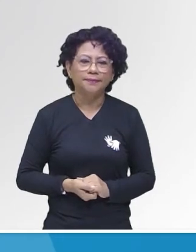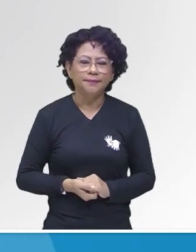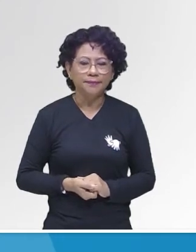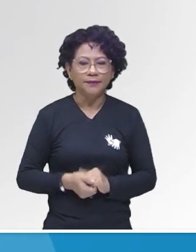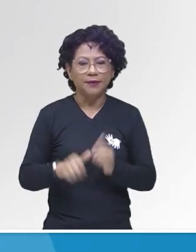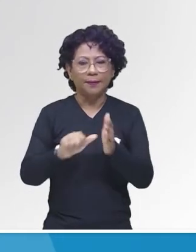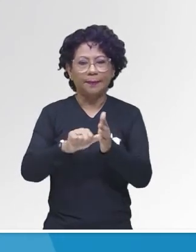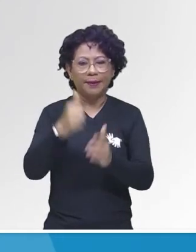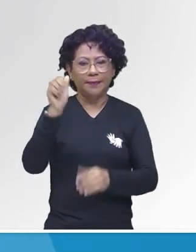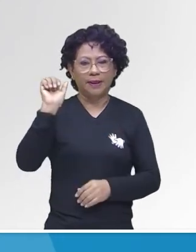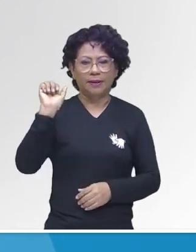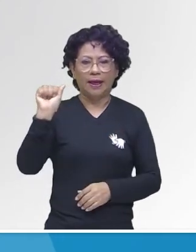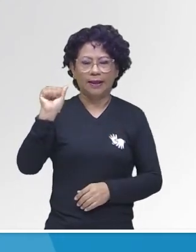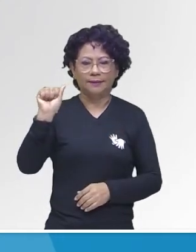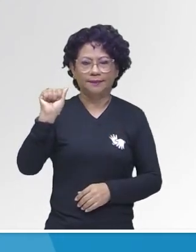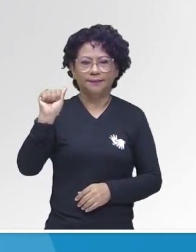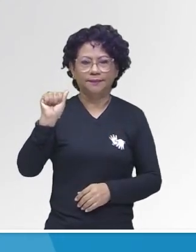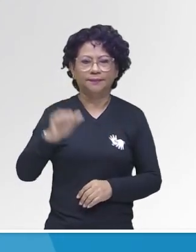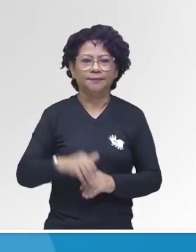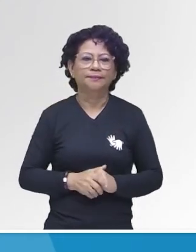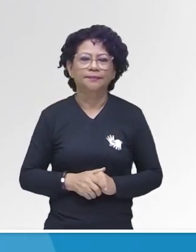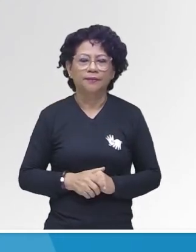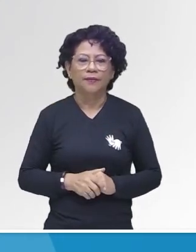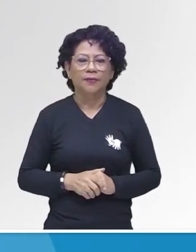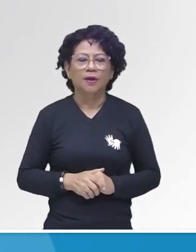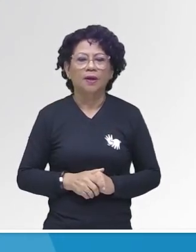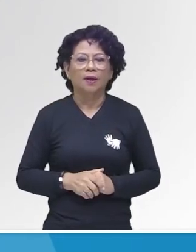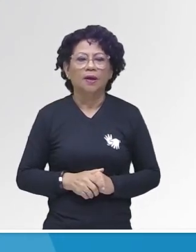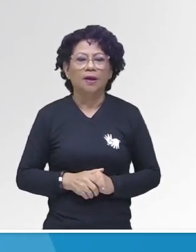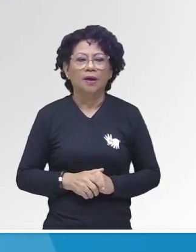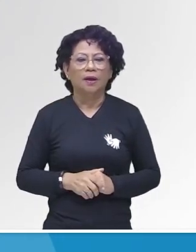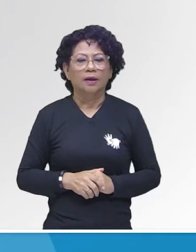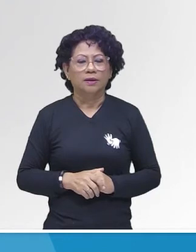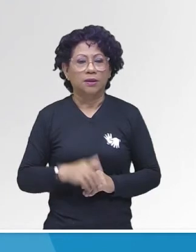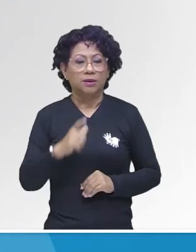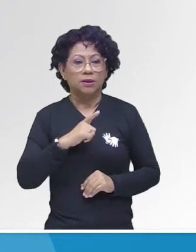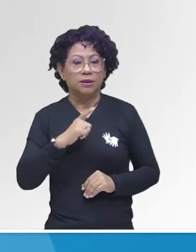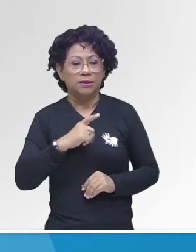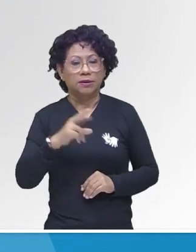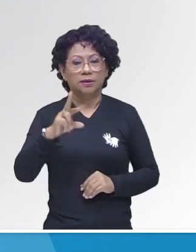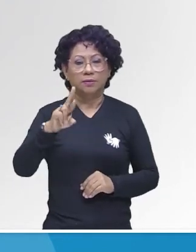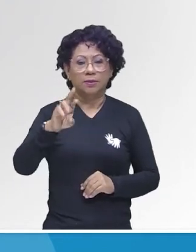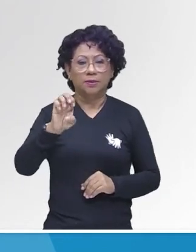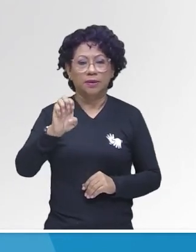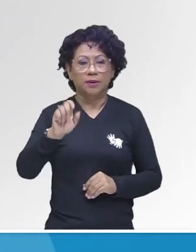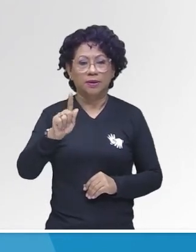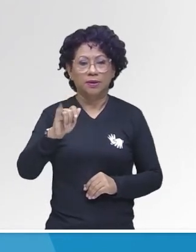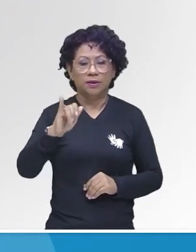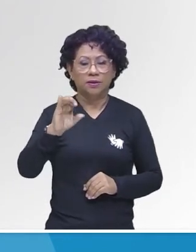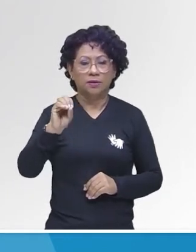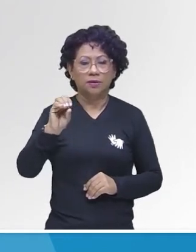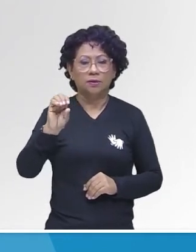Na letra A, temos aí, ó, por regiões, de quantos planos